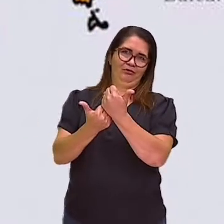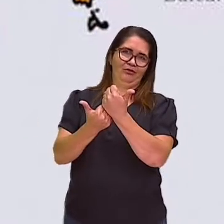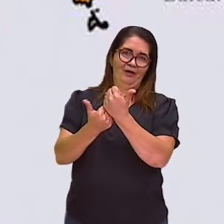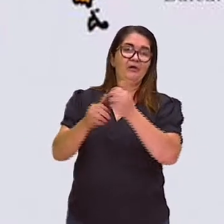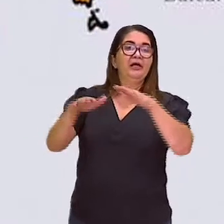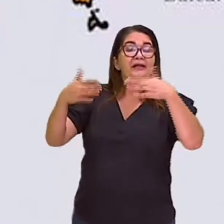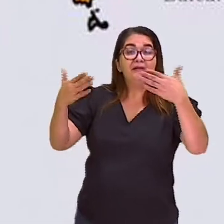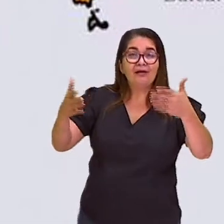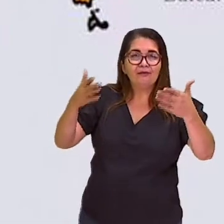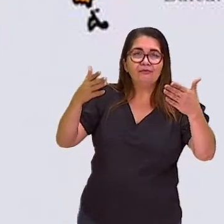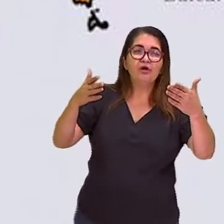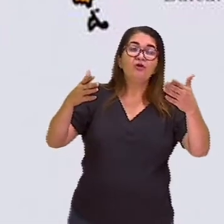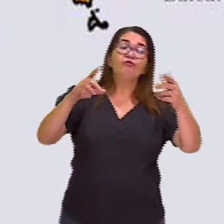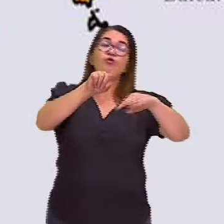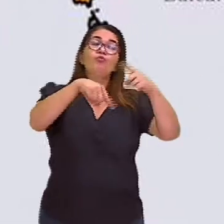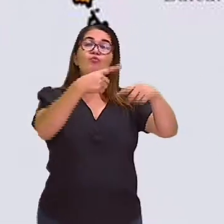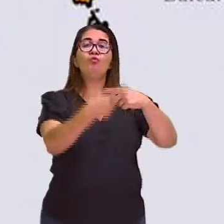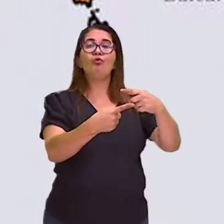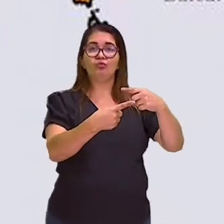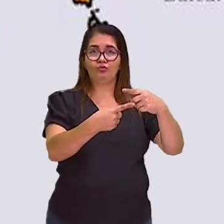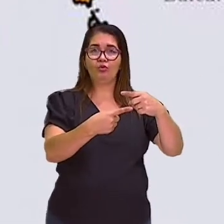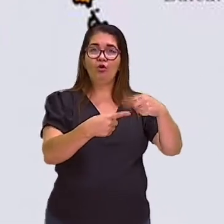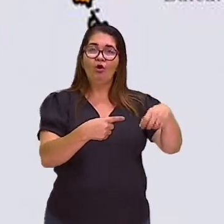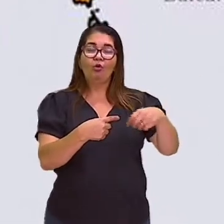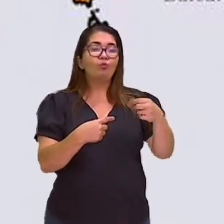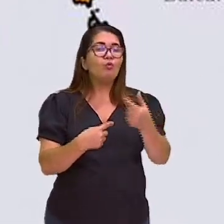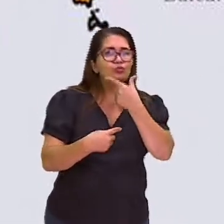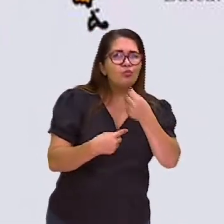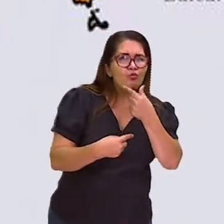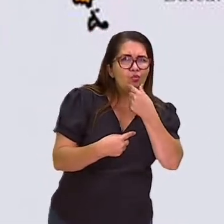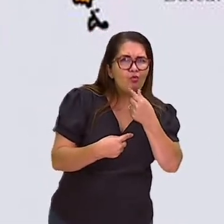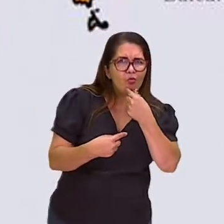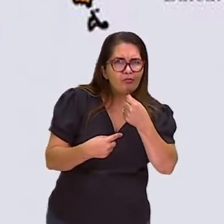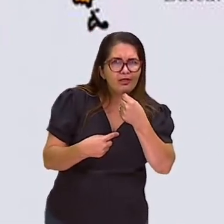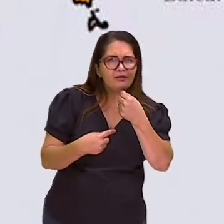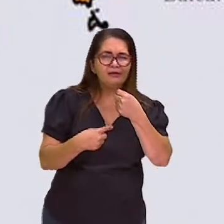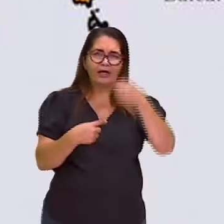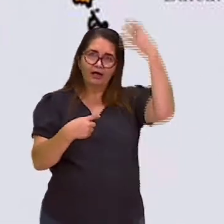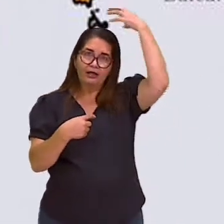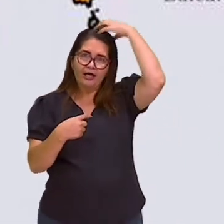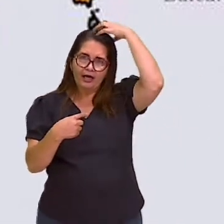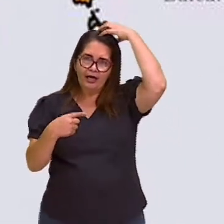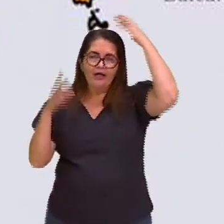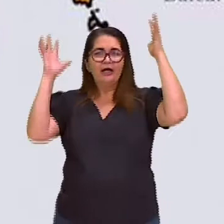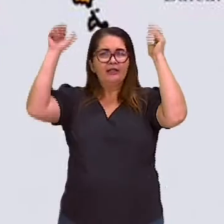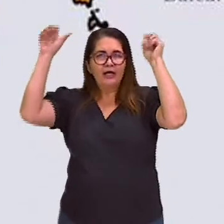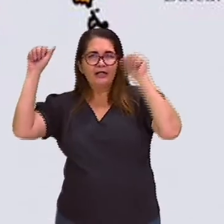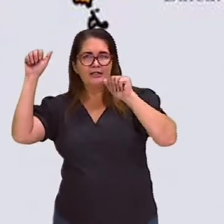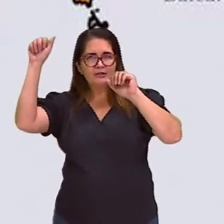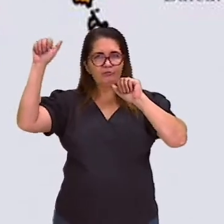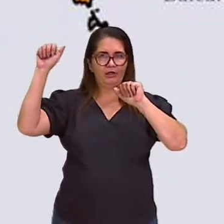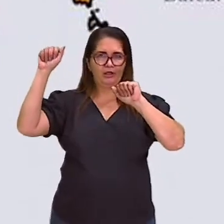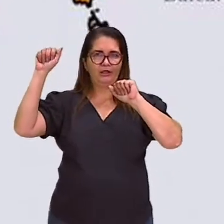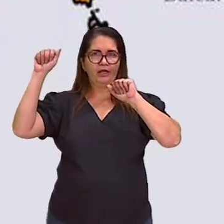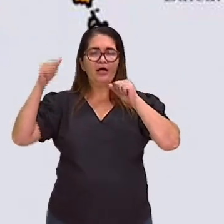coroação de Filipe II, aqui da Espanha, o nosso mapa na cor amarela.